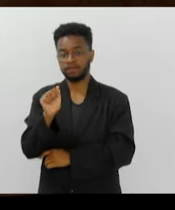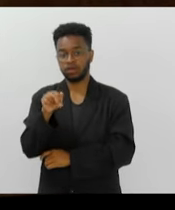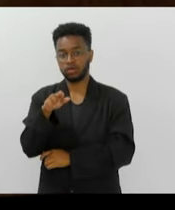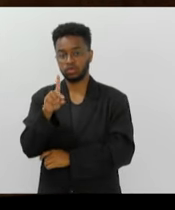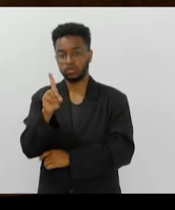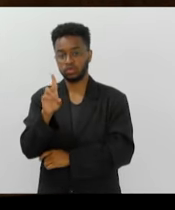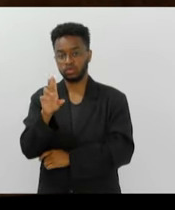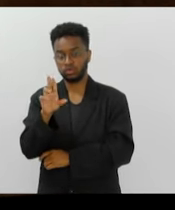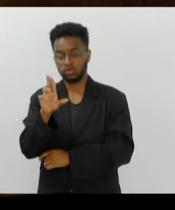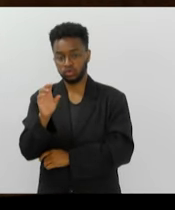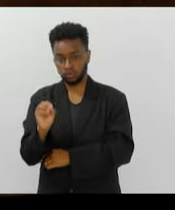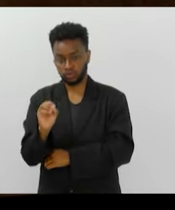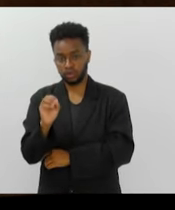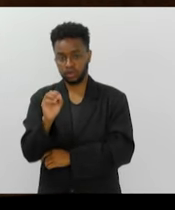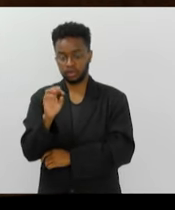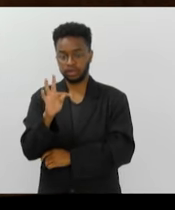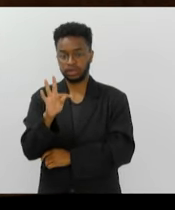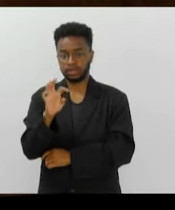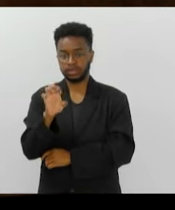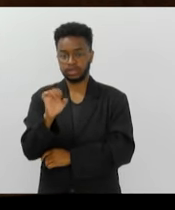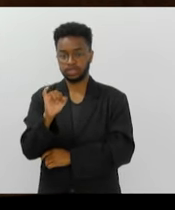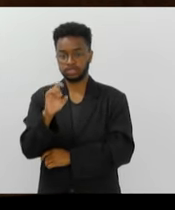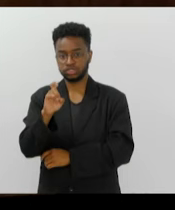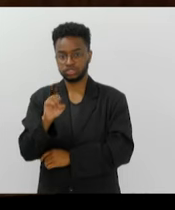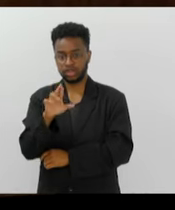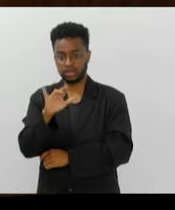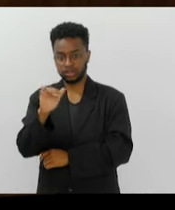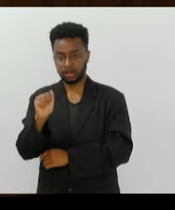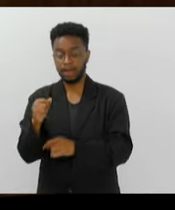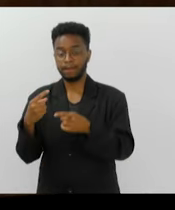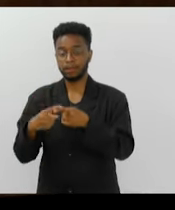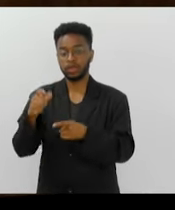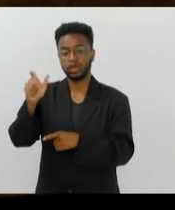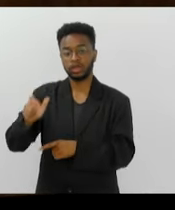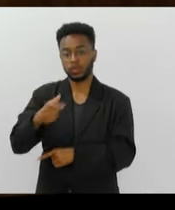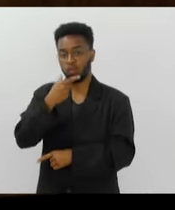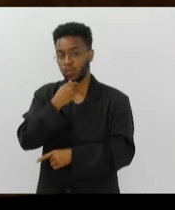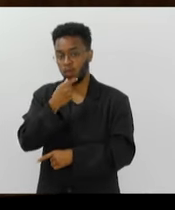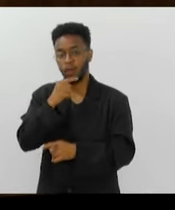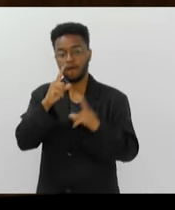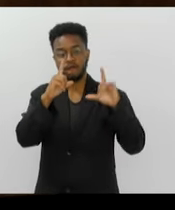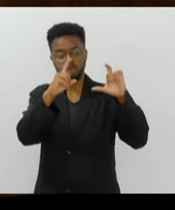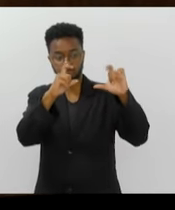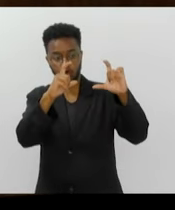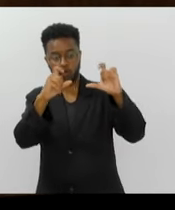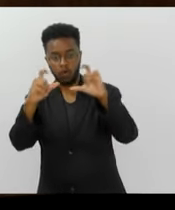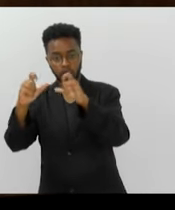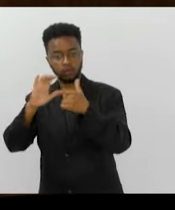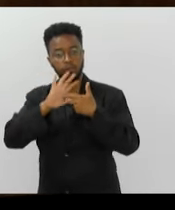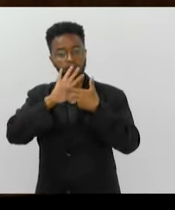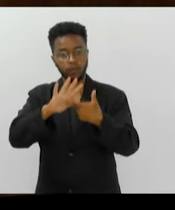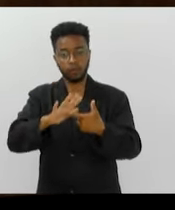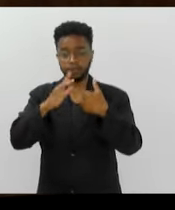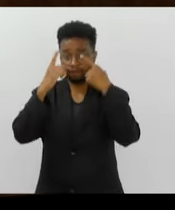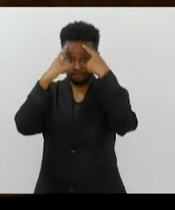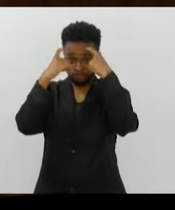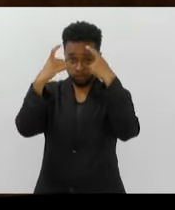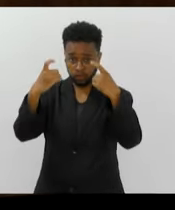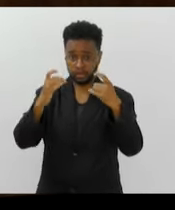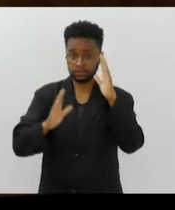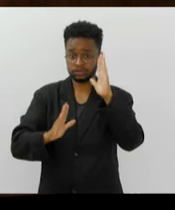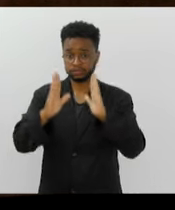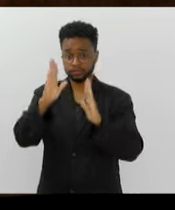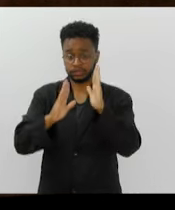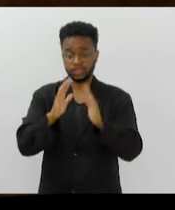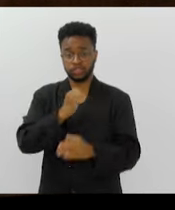Teixeira teir fotografou também toda a violência da ditadura